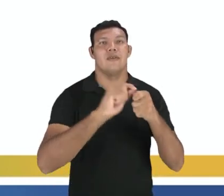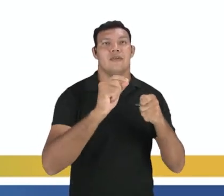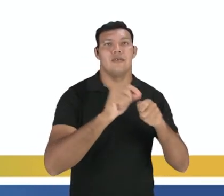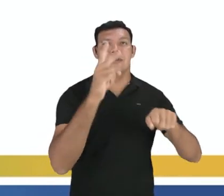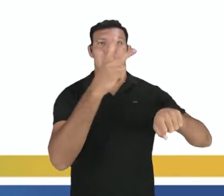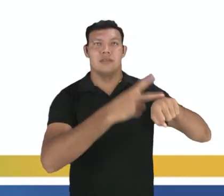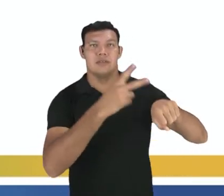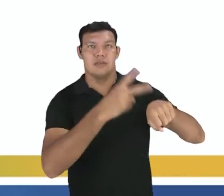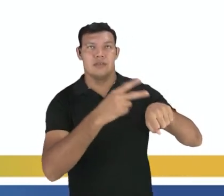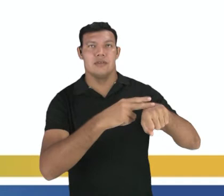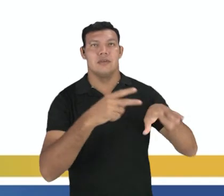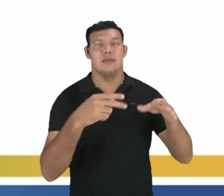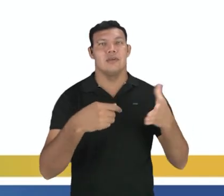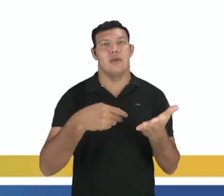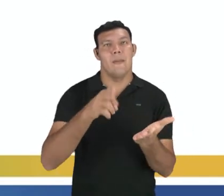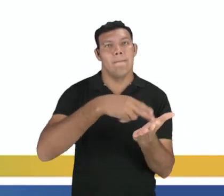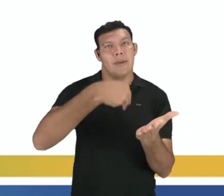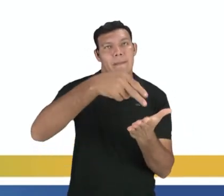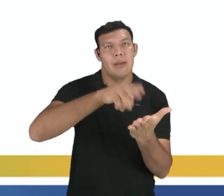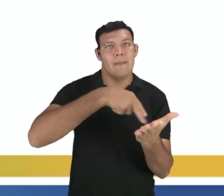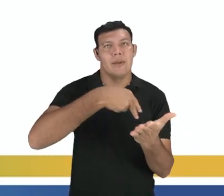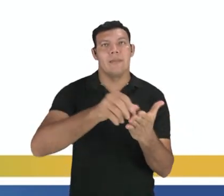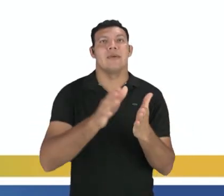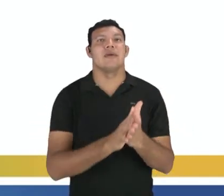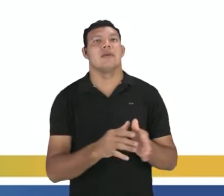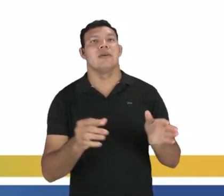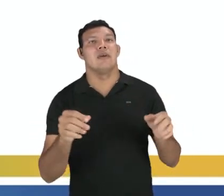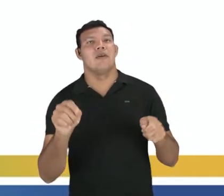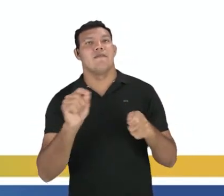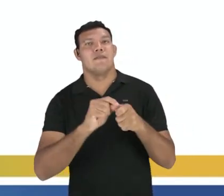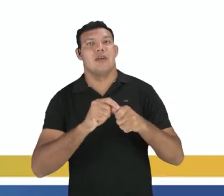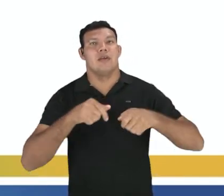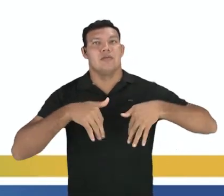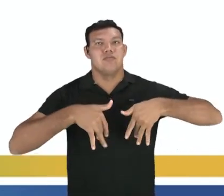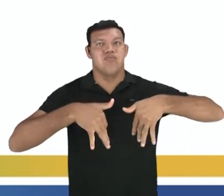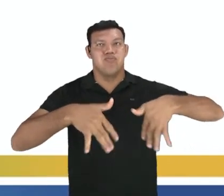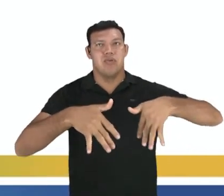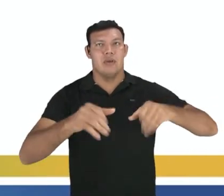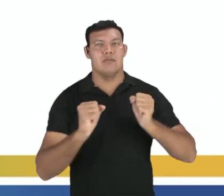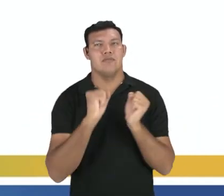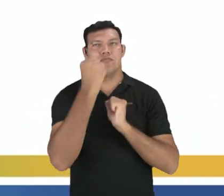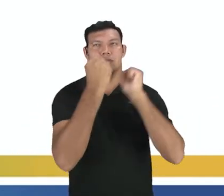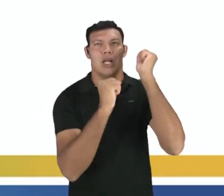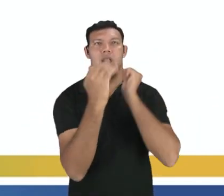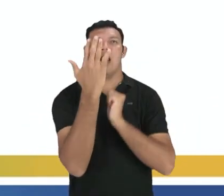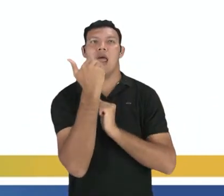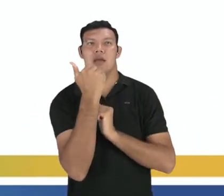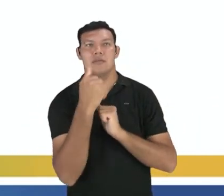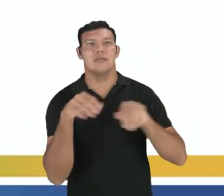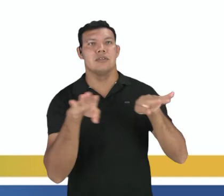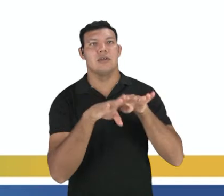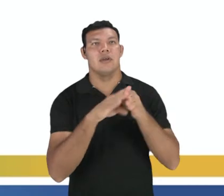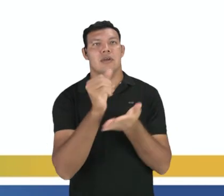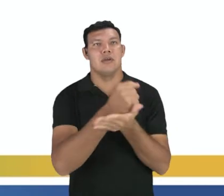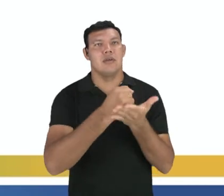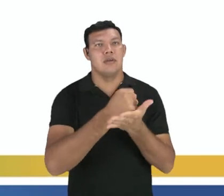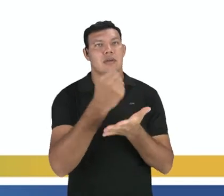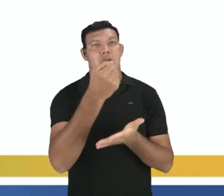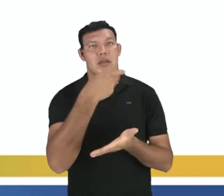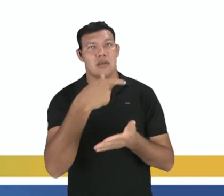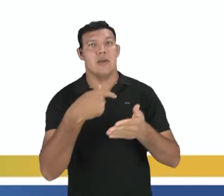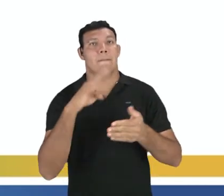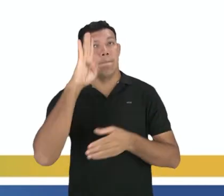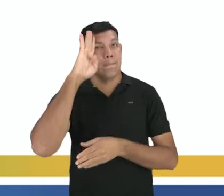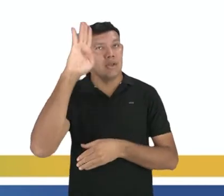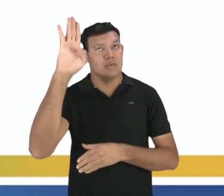na produção de fertilizantes, nas indústrias alimentícias e farmacêuticas, e principalmente como acidulante